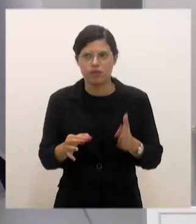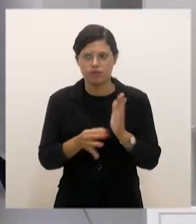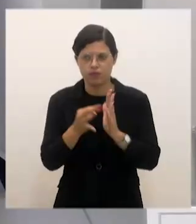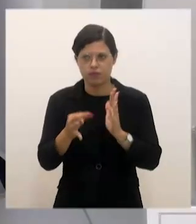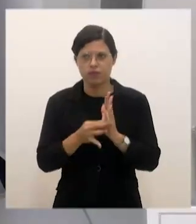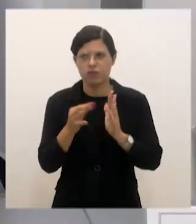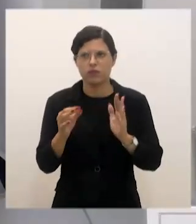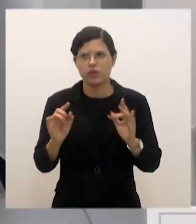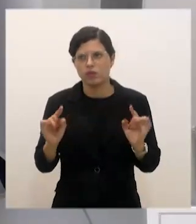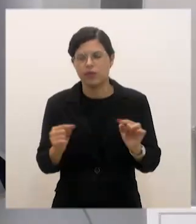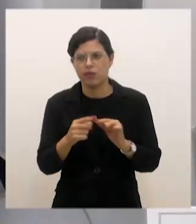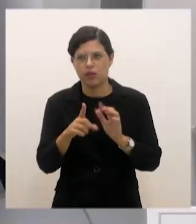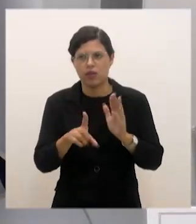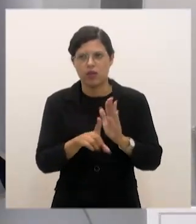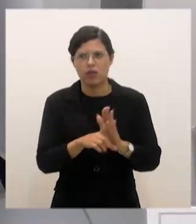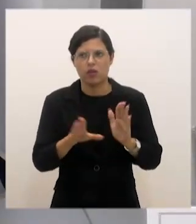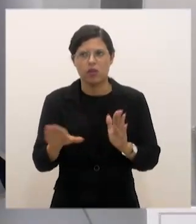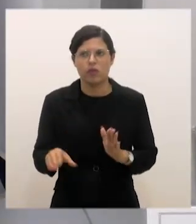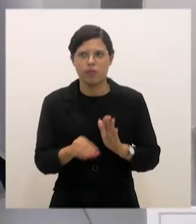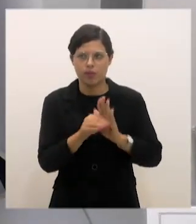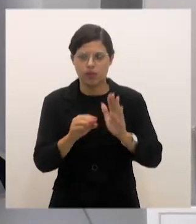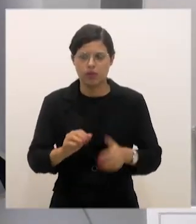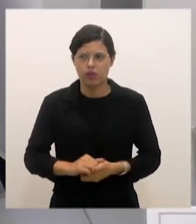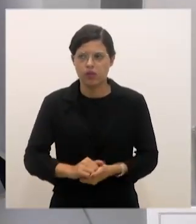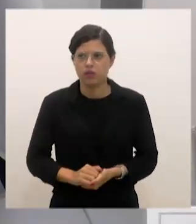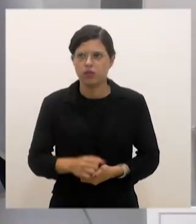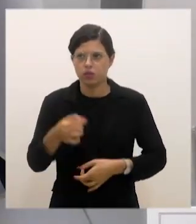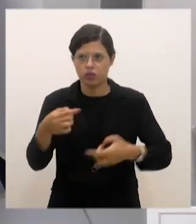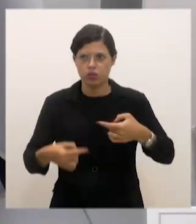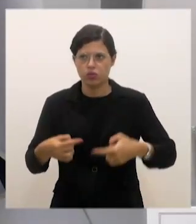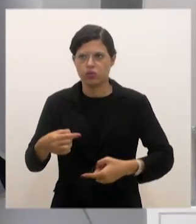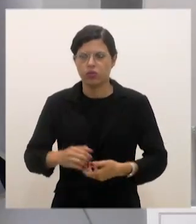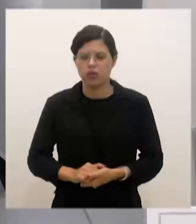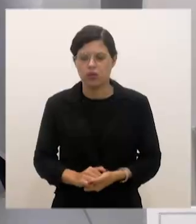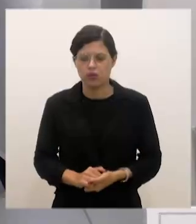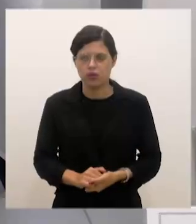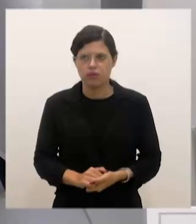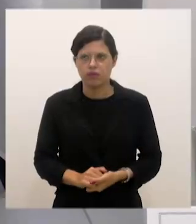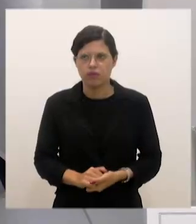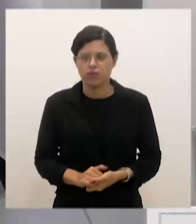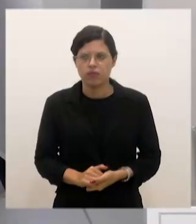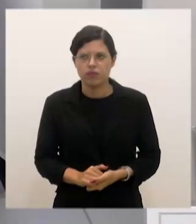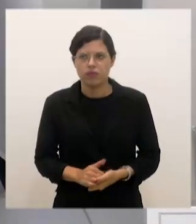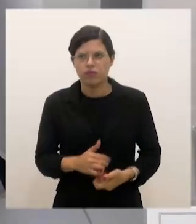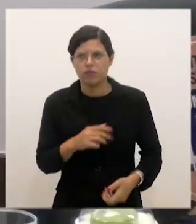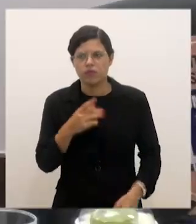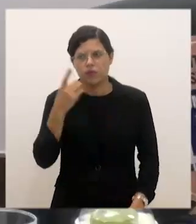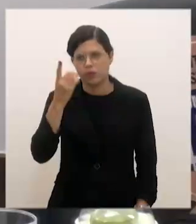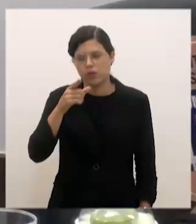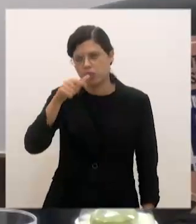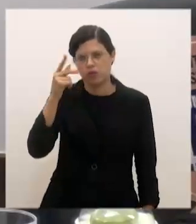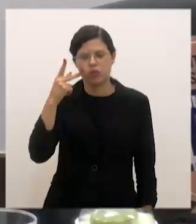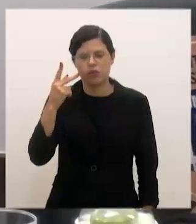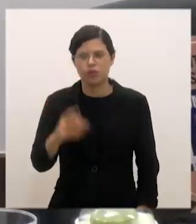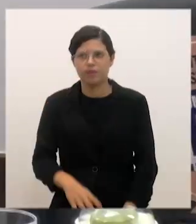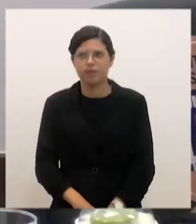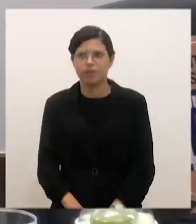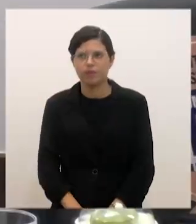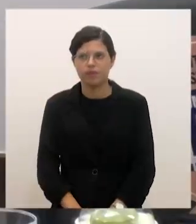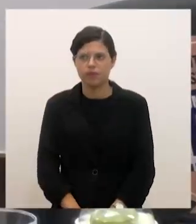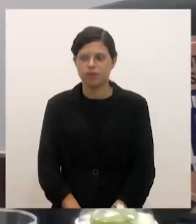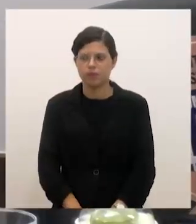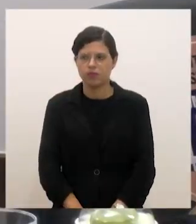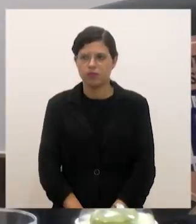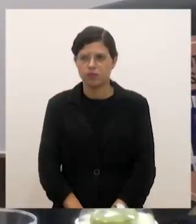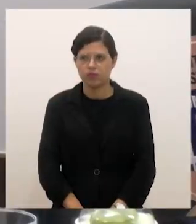pela legalidade com emenda. Em discussão. Presidente. Para discutir, deputado Luiz Paulo.